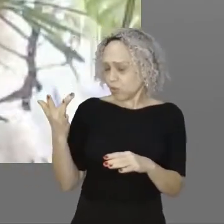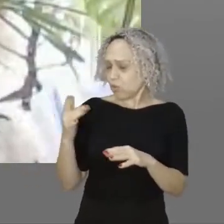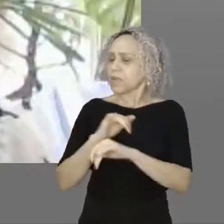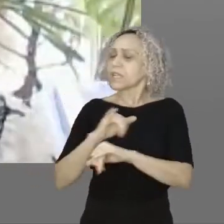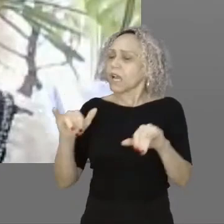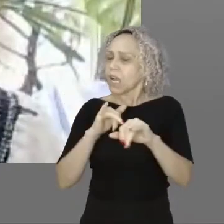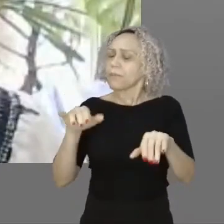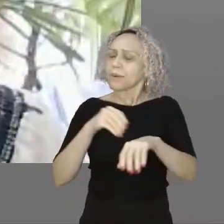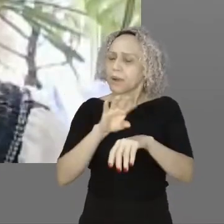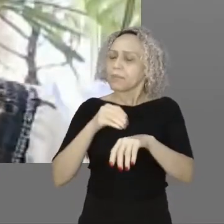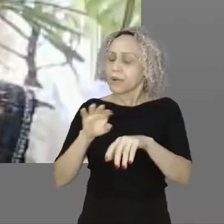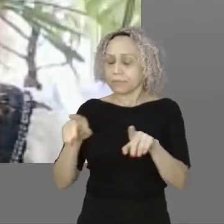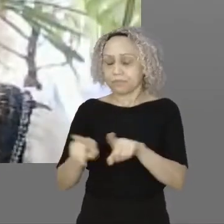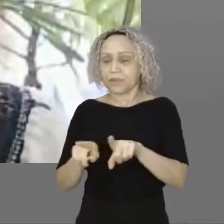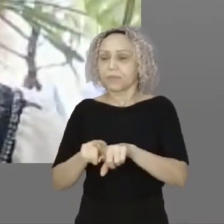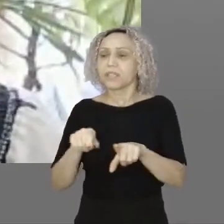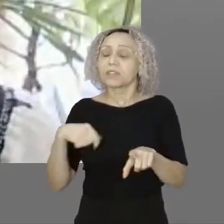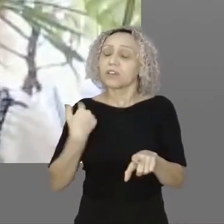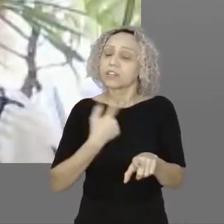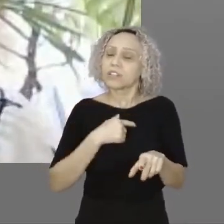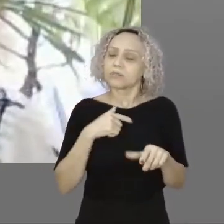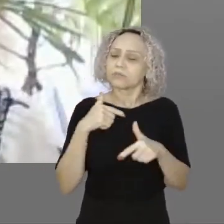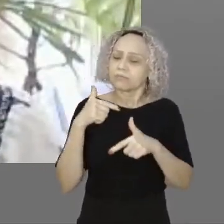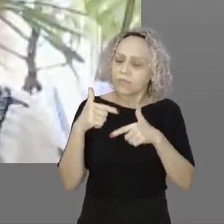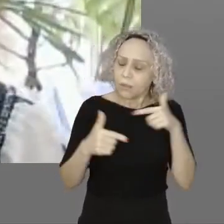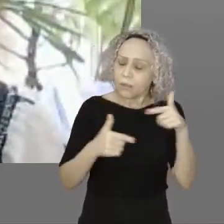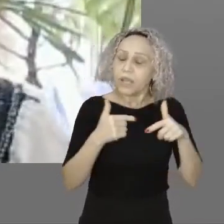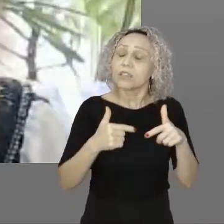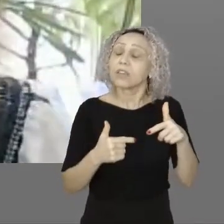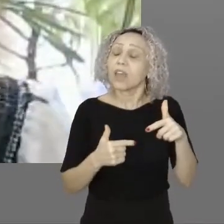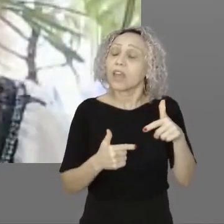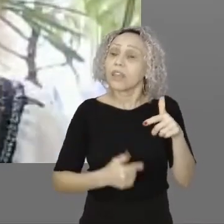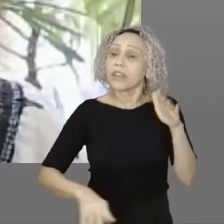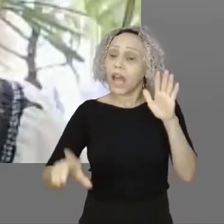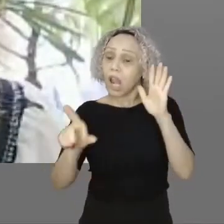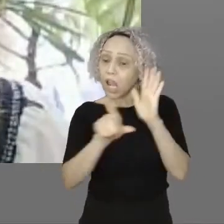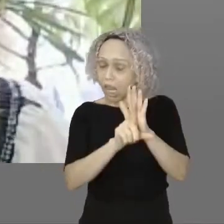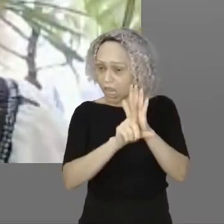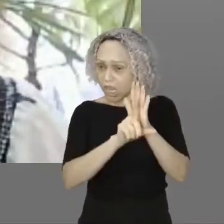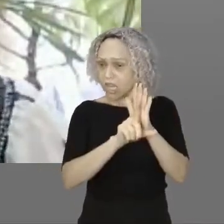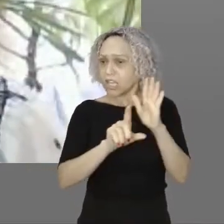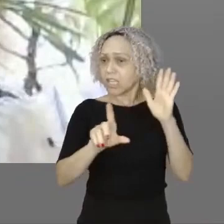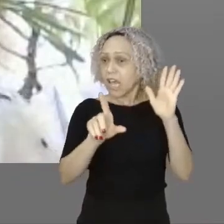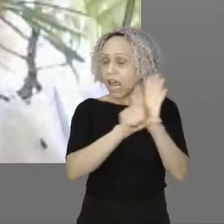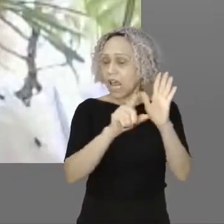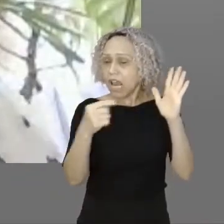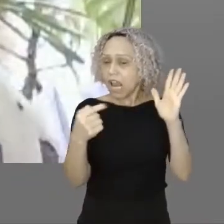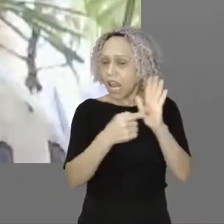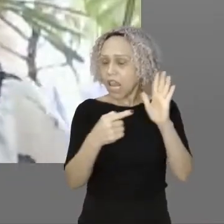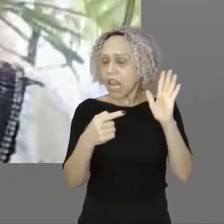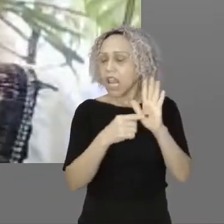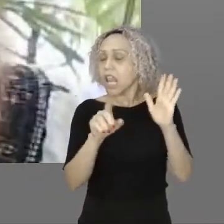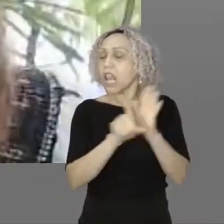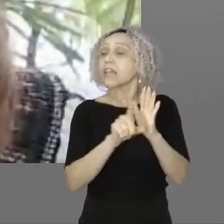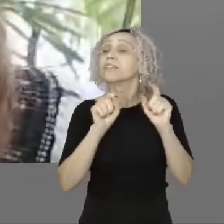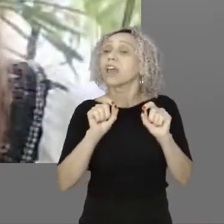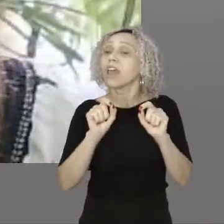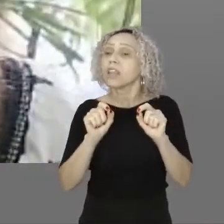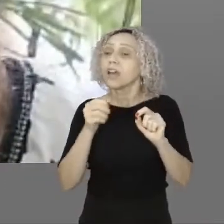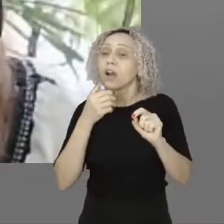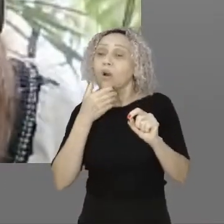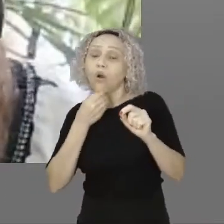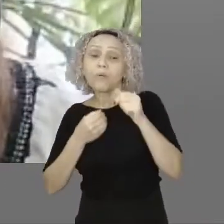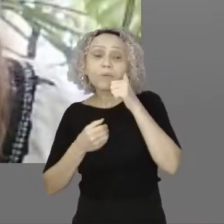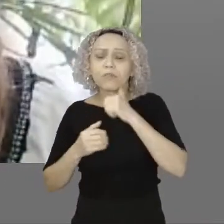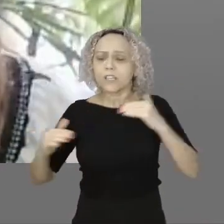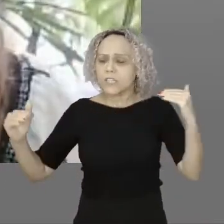regulamentação dessa Lei da Igualdade e outras tantas campanhas que a gente tem feito. Então, no campo da igualdade, esse é um desafio